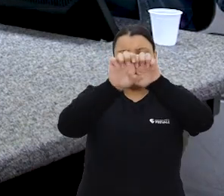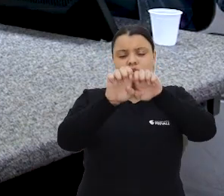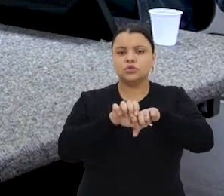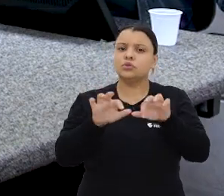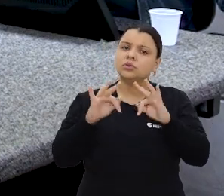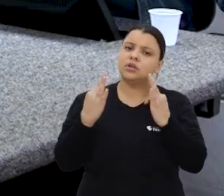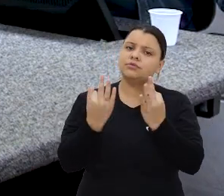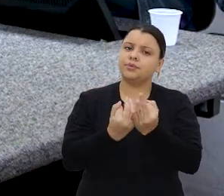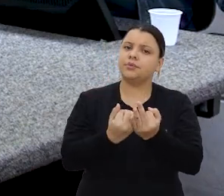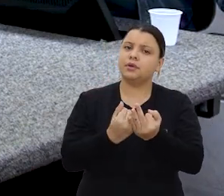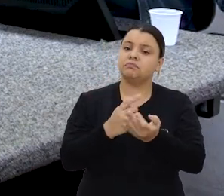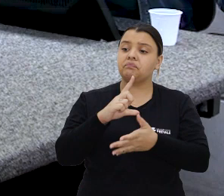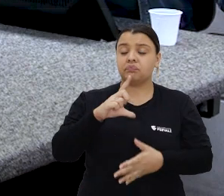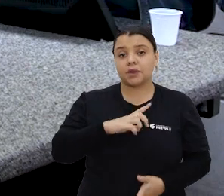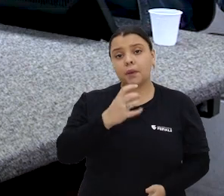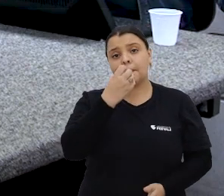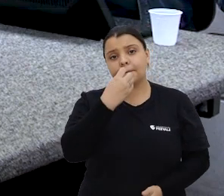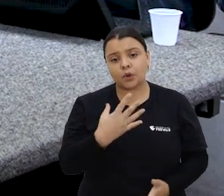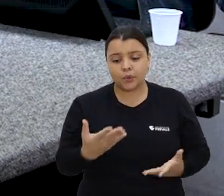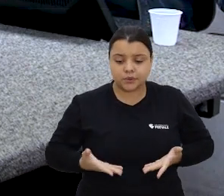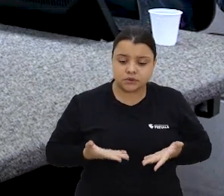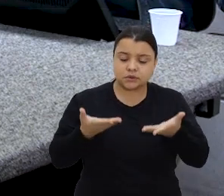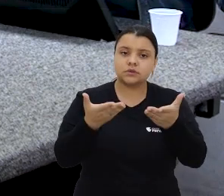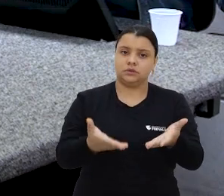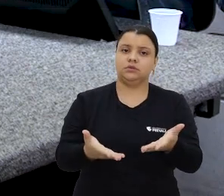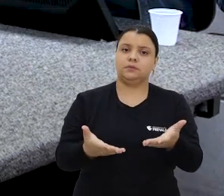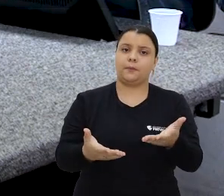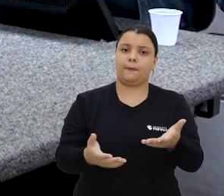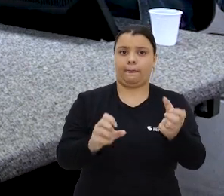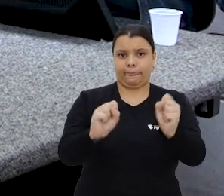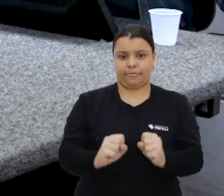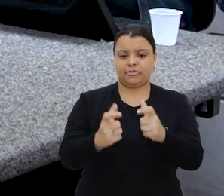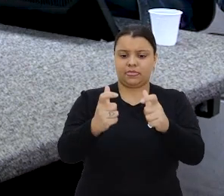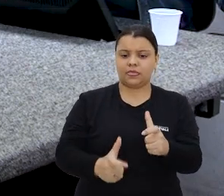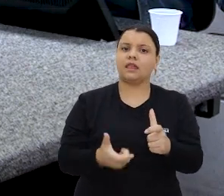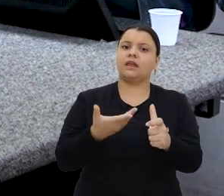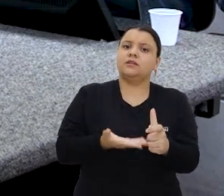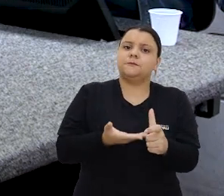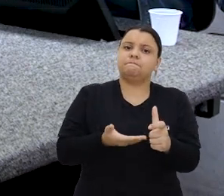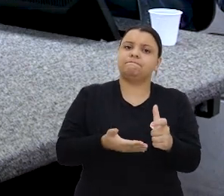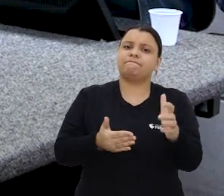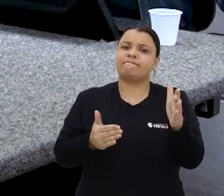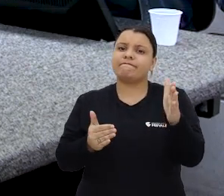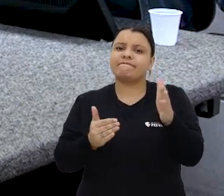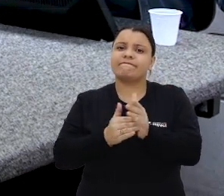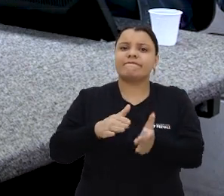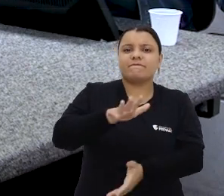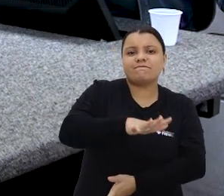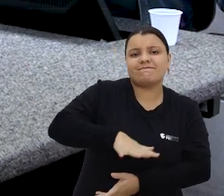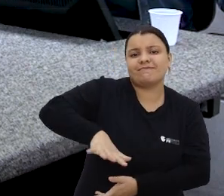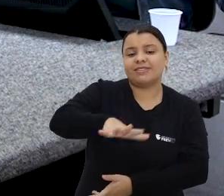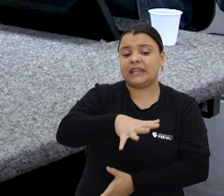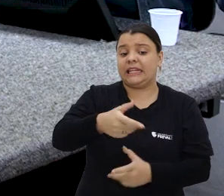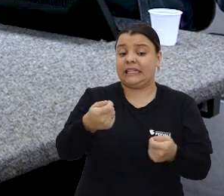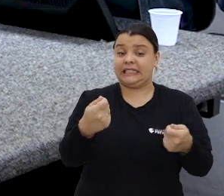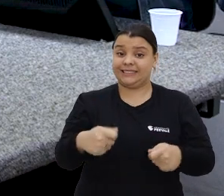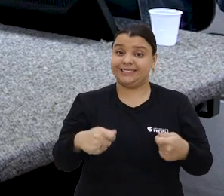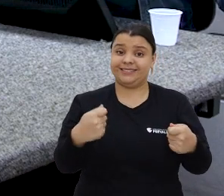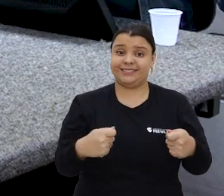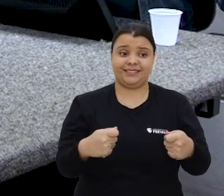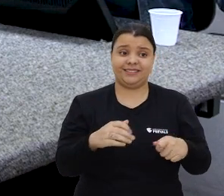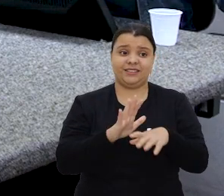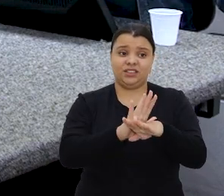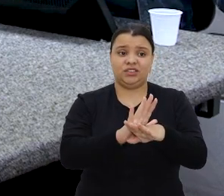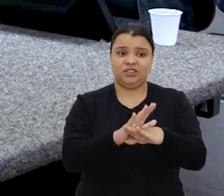as condições para que tu esteja num lugar que vai te amparar, mas daí tu chega em alguns ambientes que tu precisa do amparo e tu não tem,